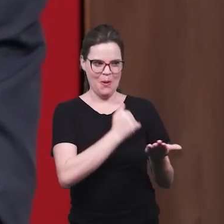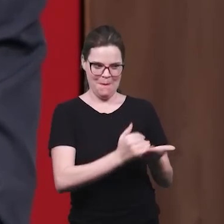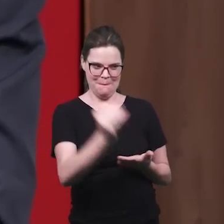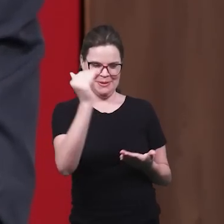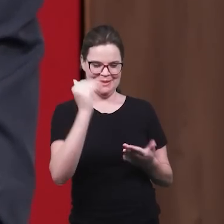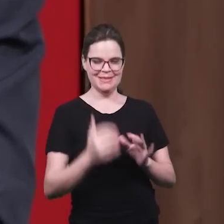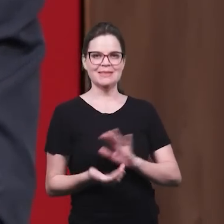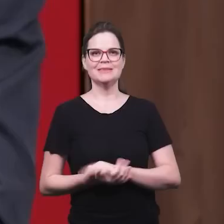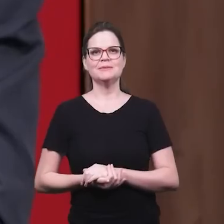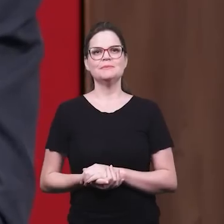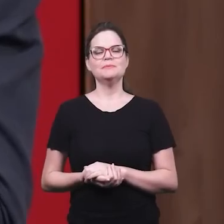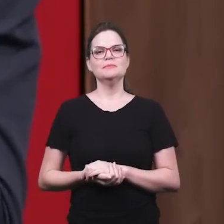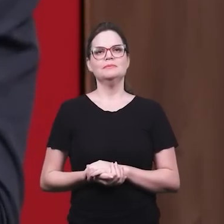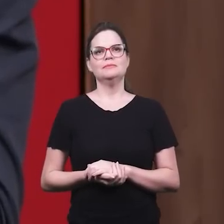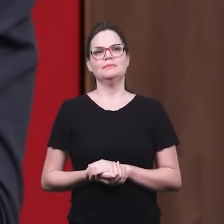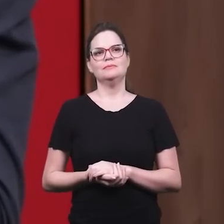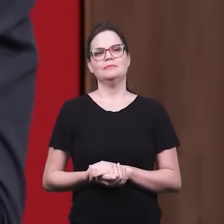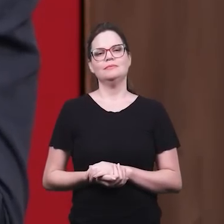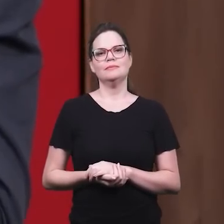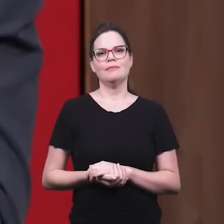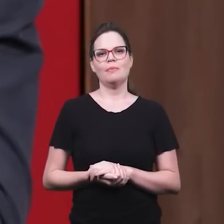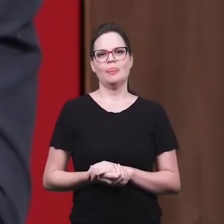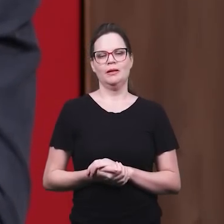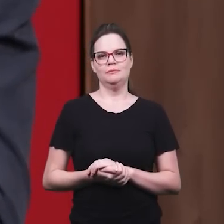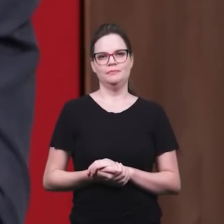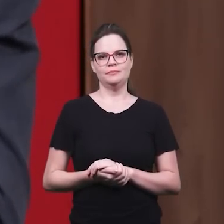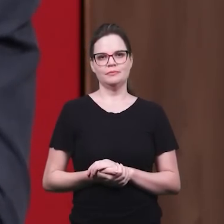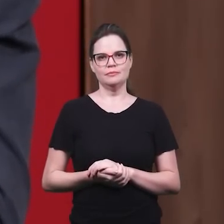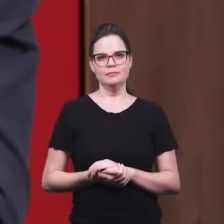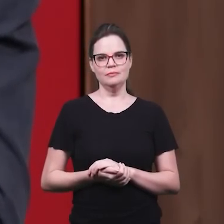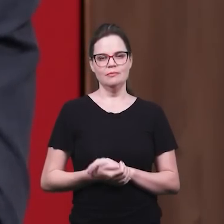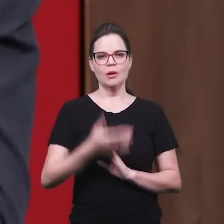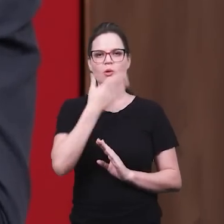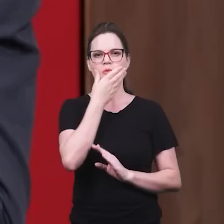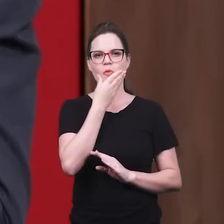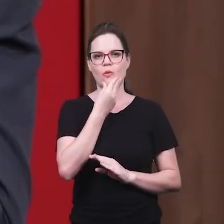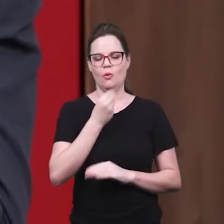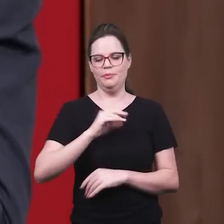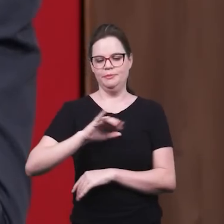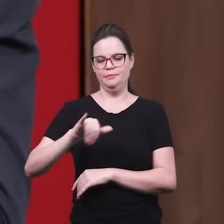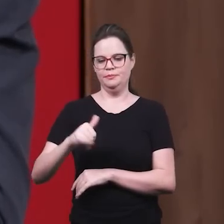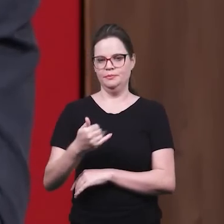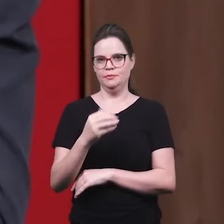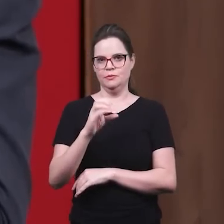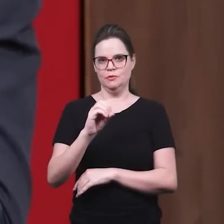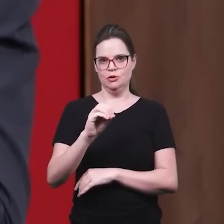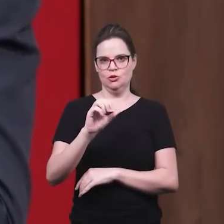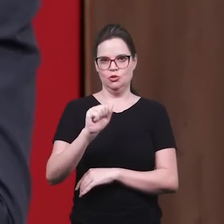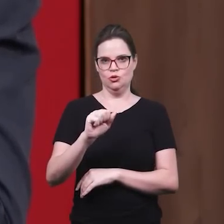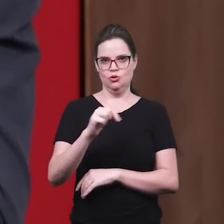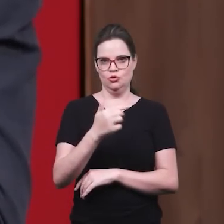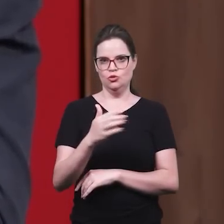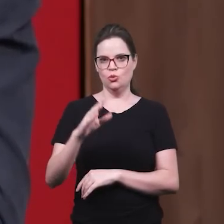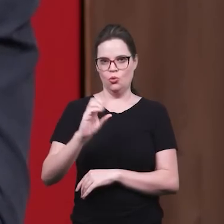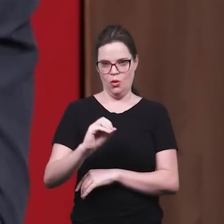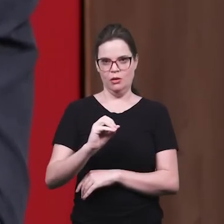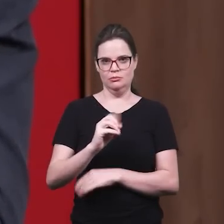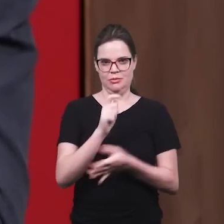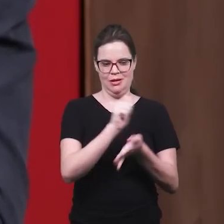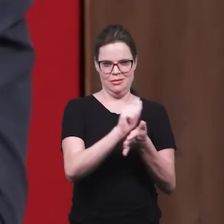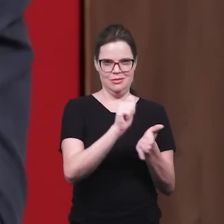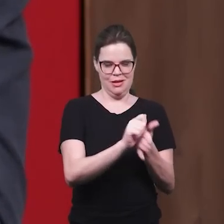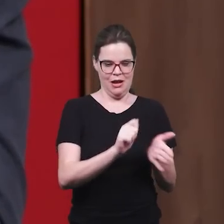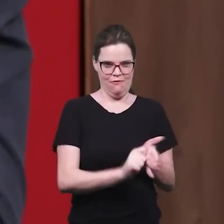introdução, que o escritor do livro, no caso do Evangelho que o João, ele também